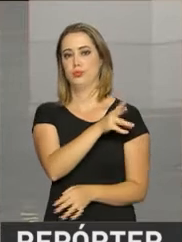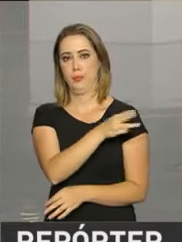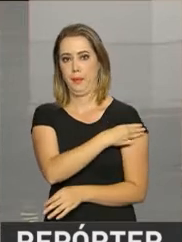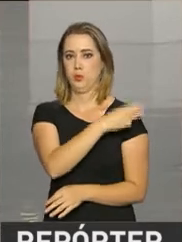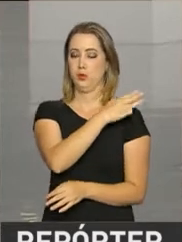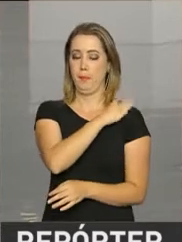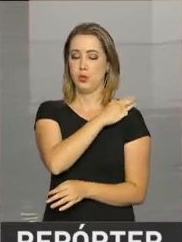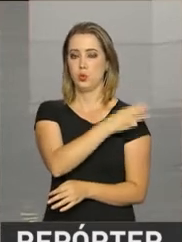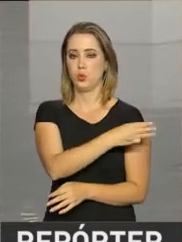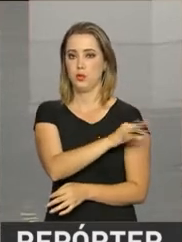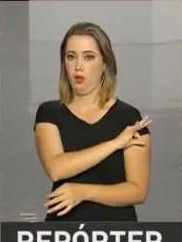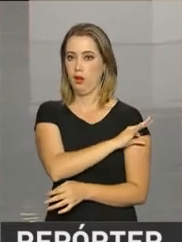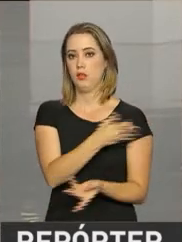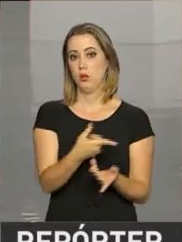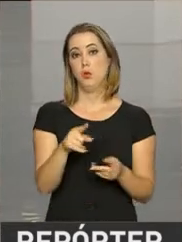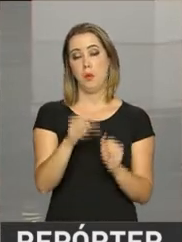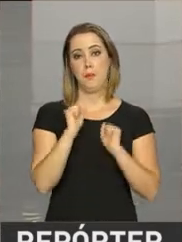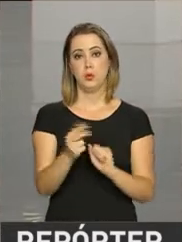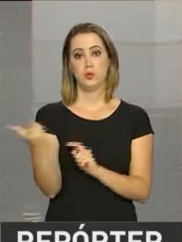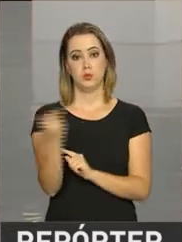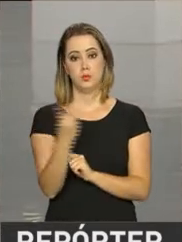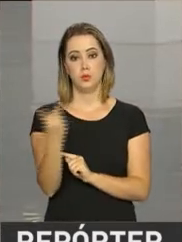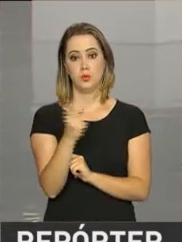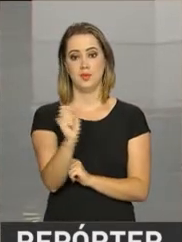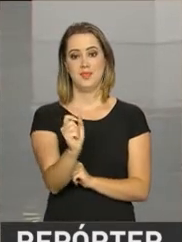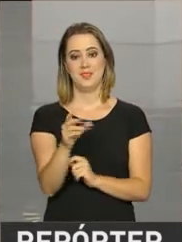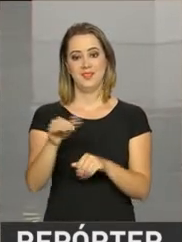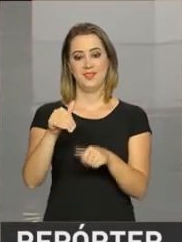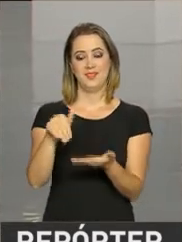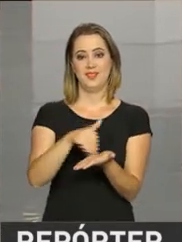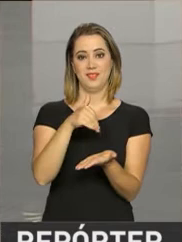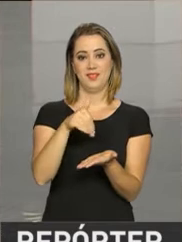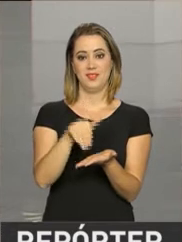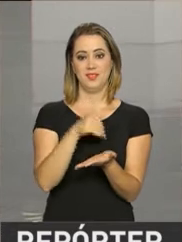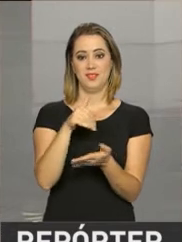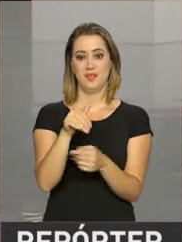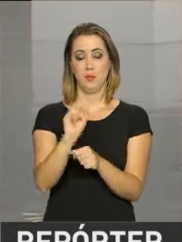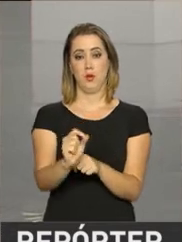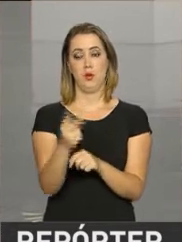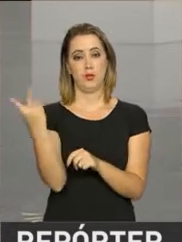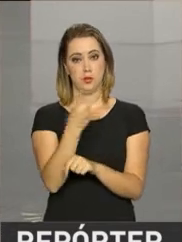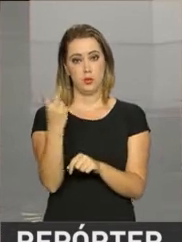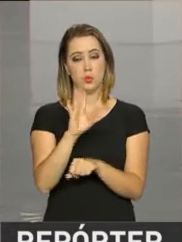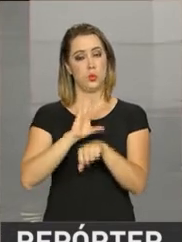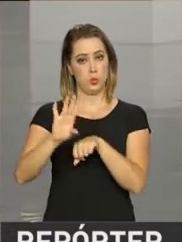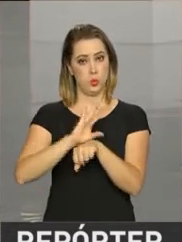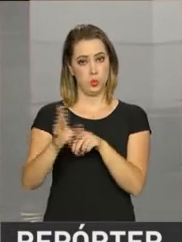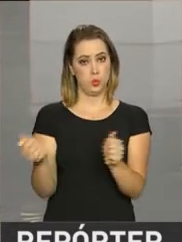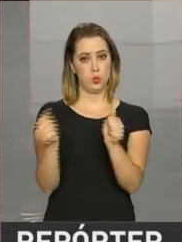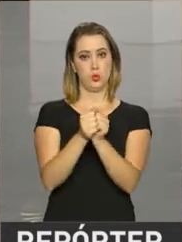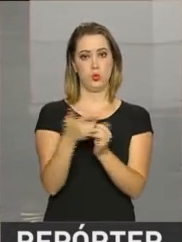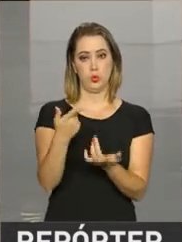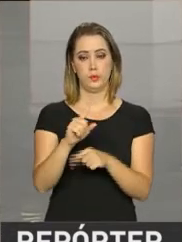matriculem ao mesmo tempo que estão no ensino médico também médio também no ensino técnico no ano que vem serão abertas